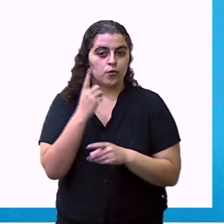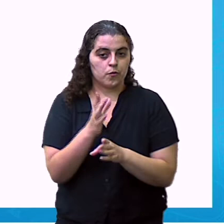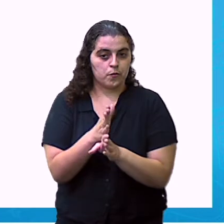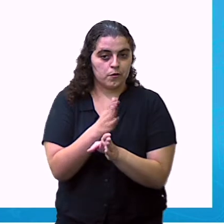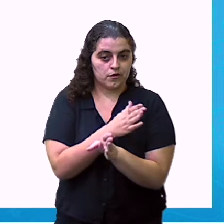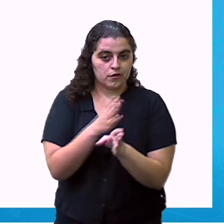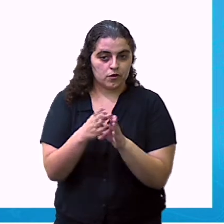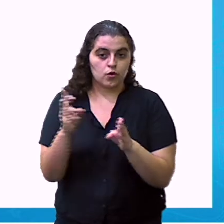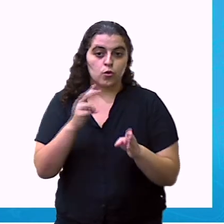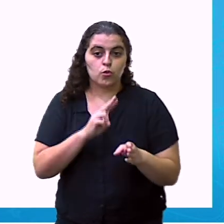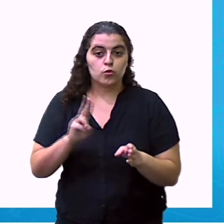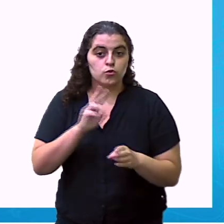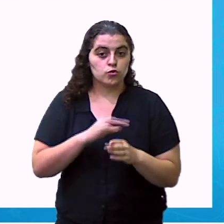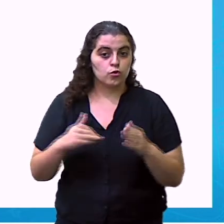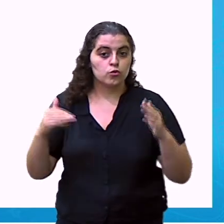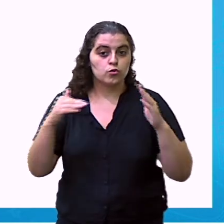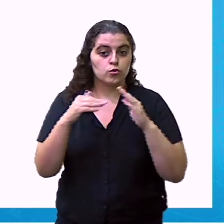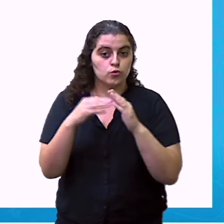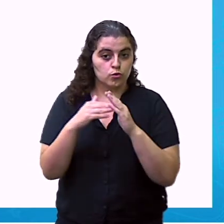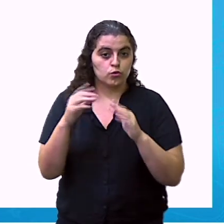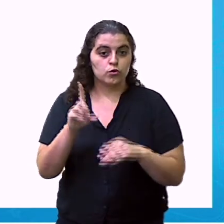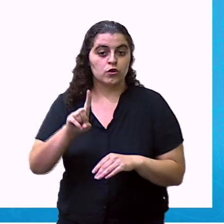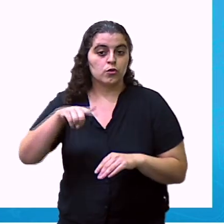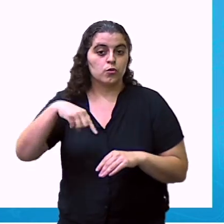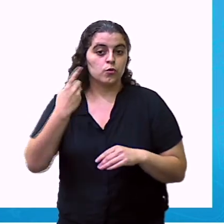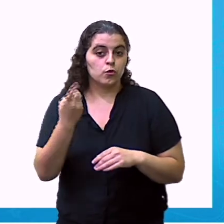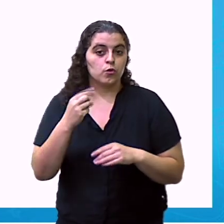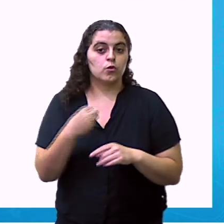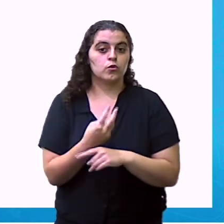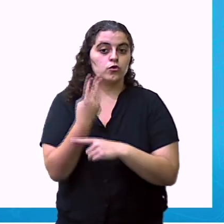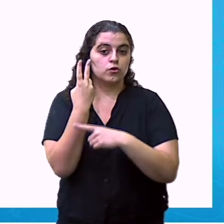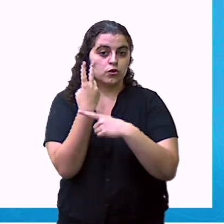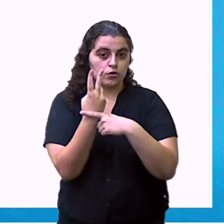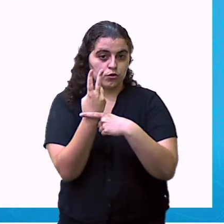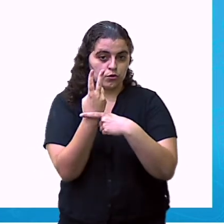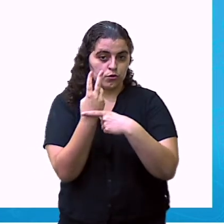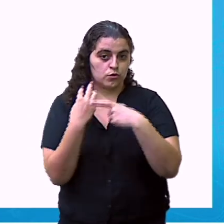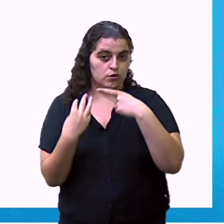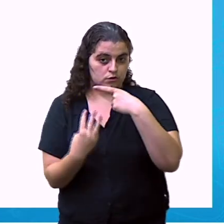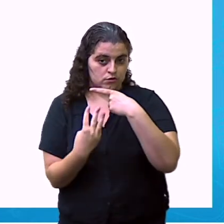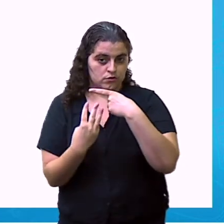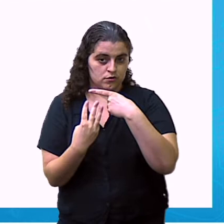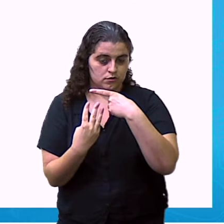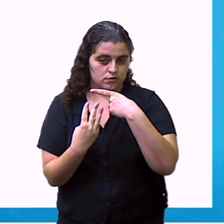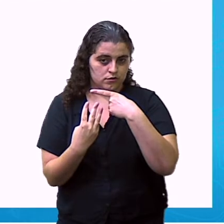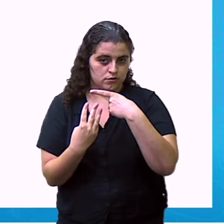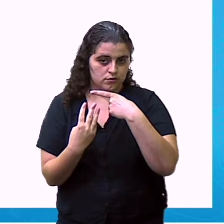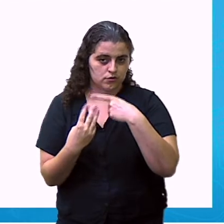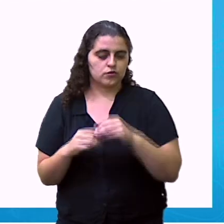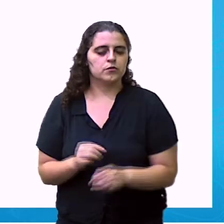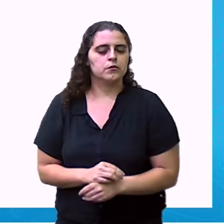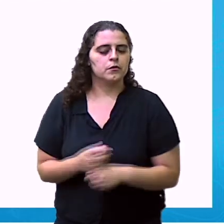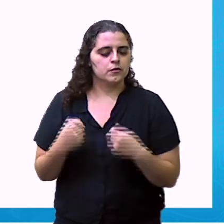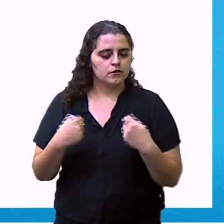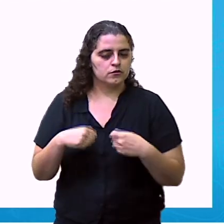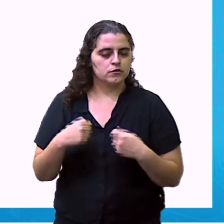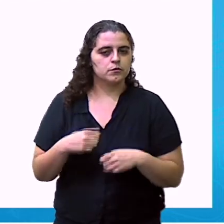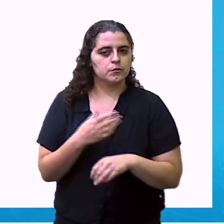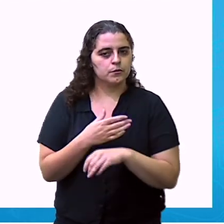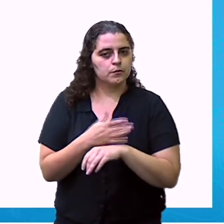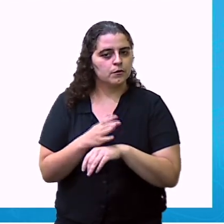inteira e um número fracionário. Então, precisamos também fazer a prática constante